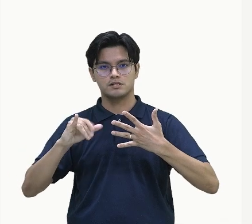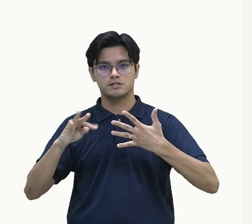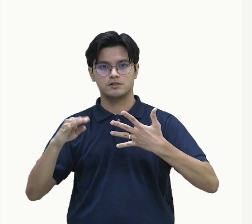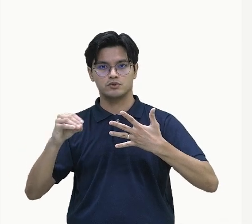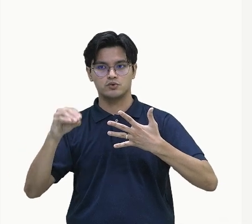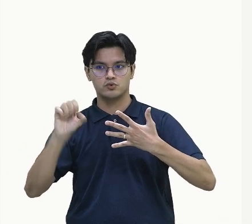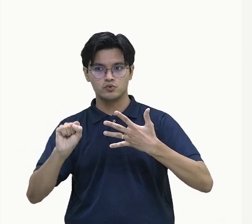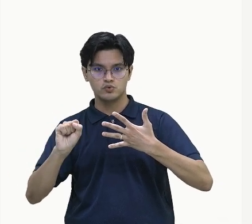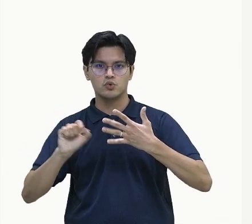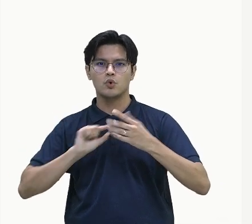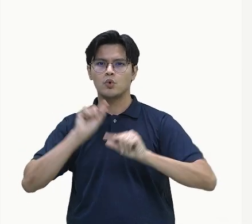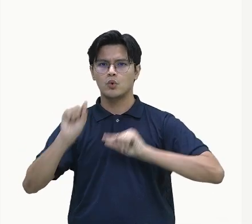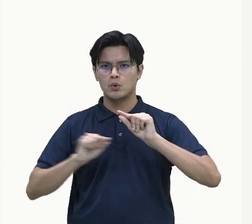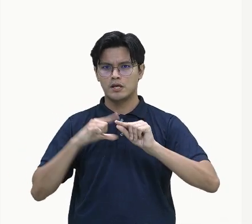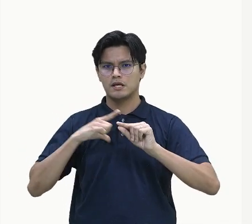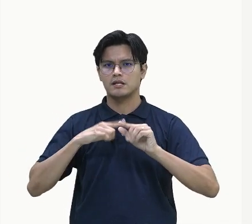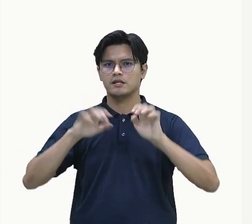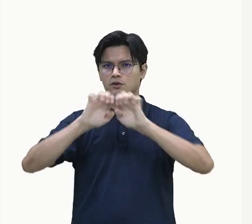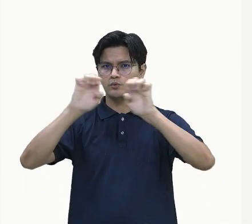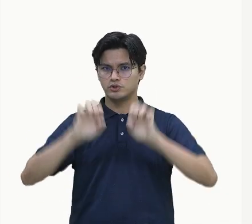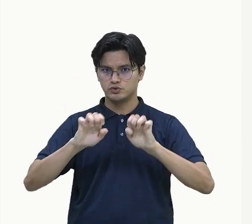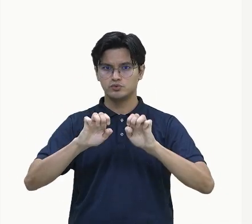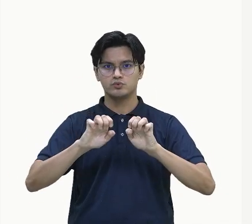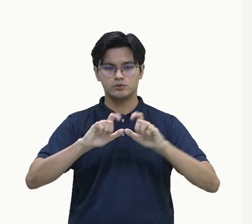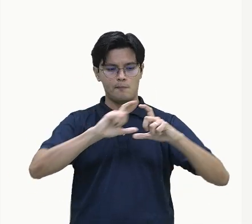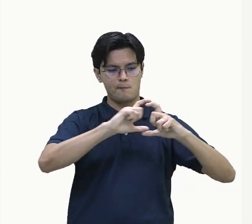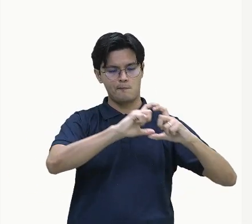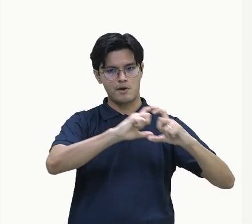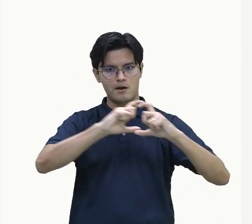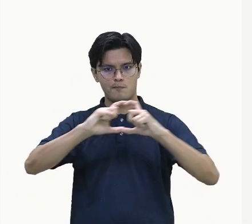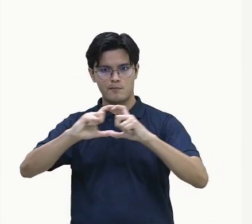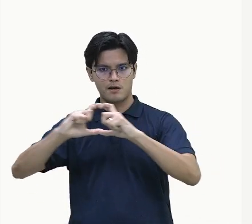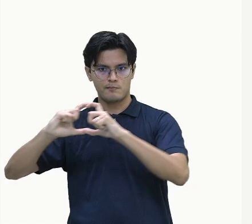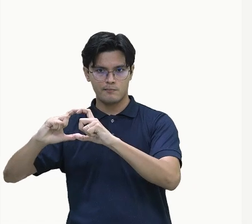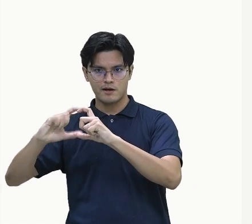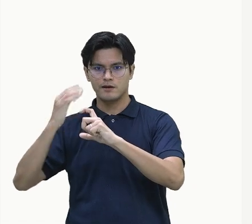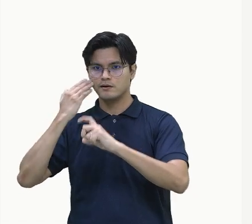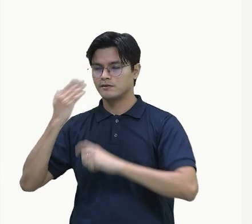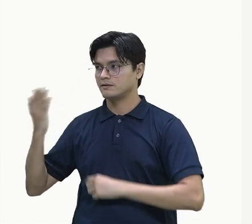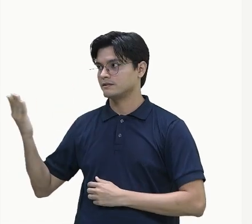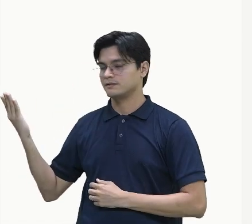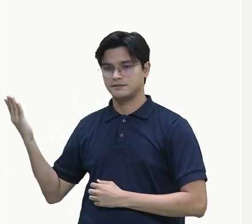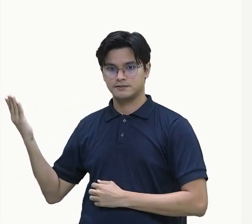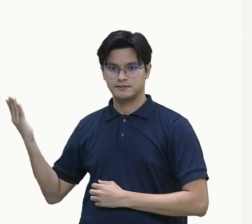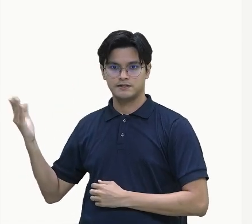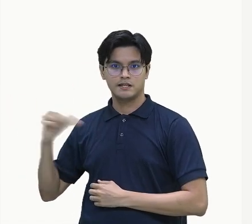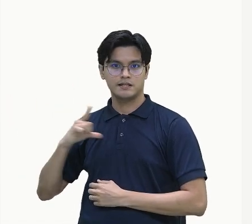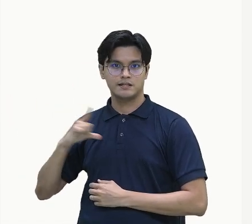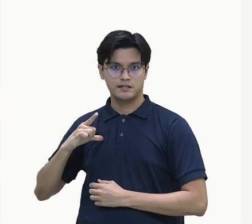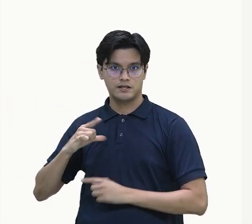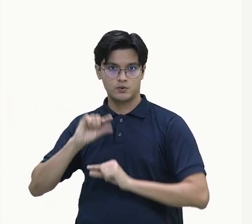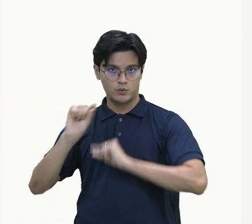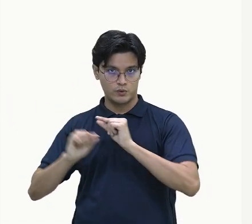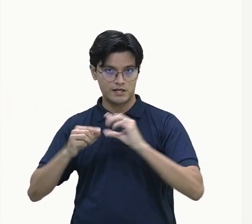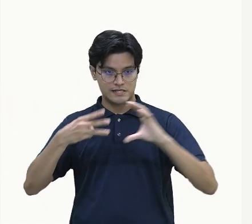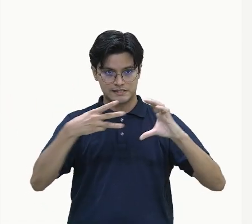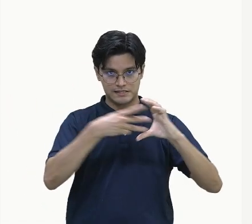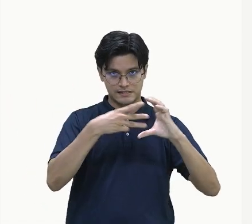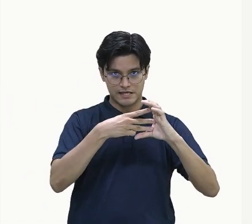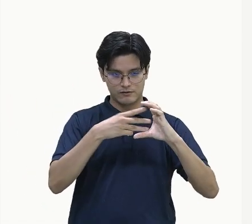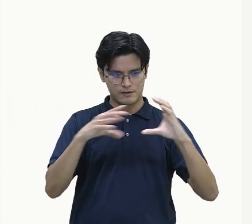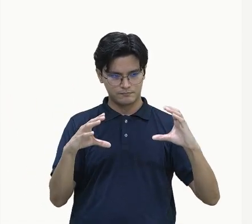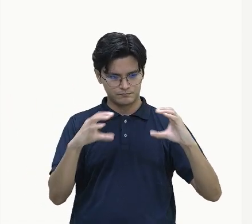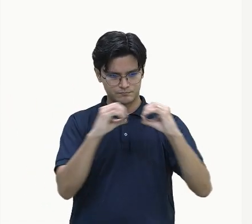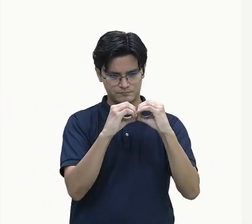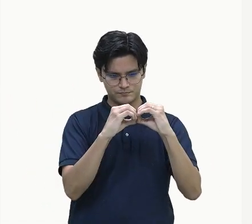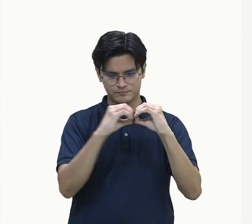essa estrutura aqui, olha, mais central no nosso esquema. Eles têm as células justapostas, né? Quer dizer, uma bem do ladinho